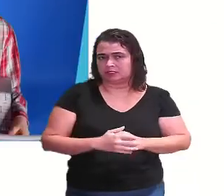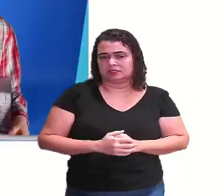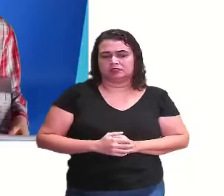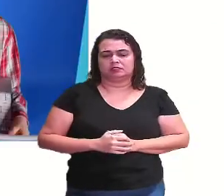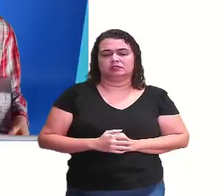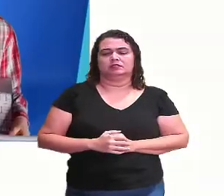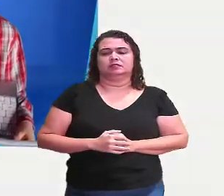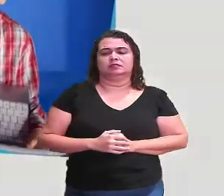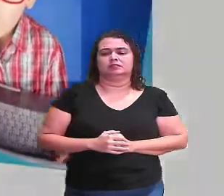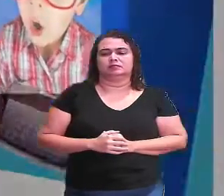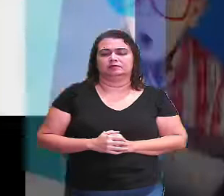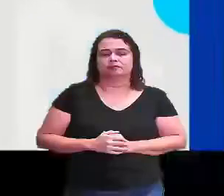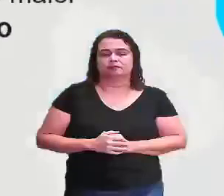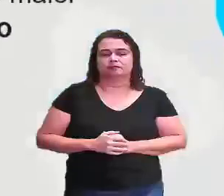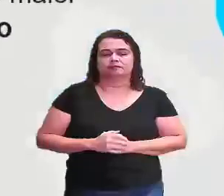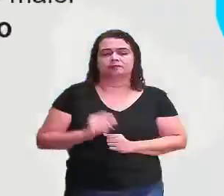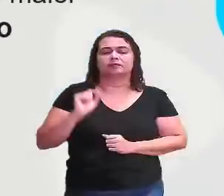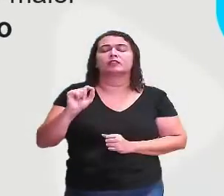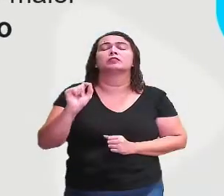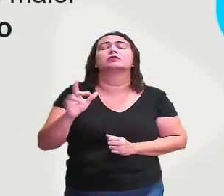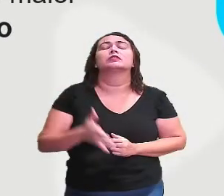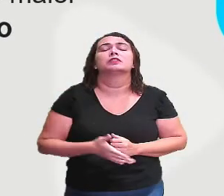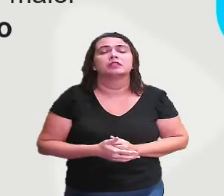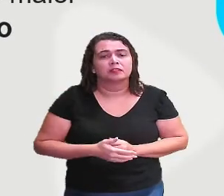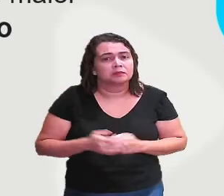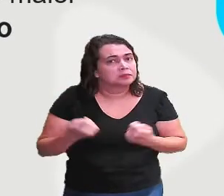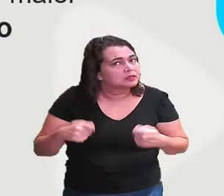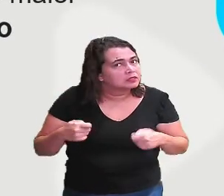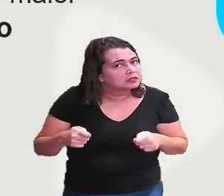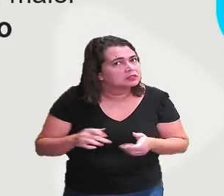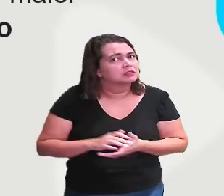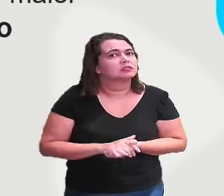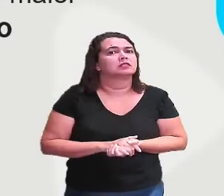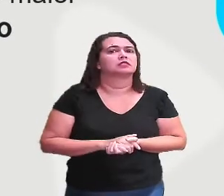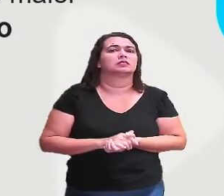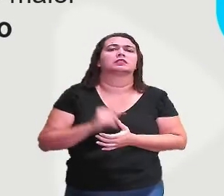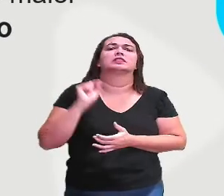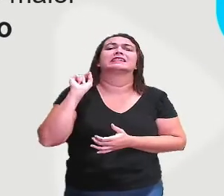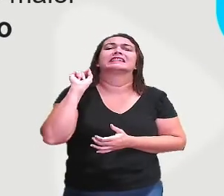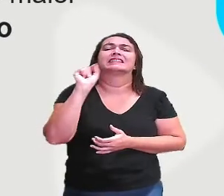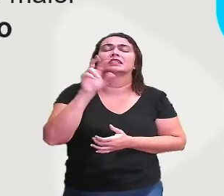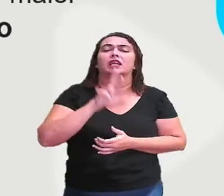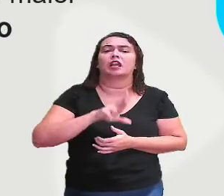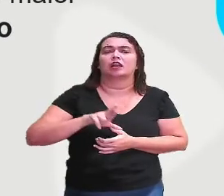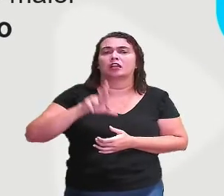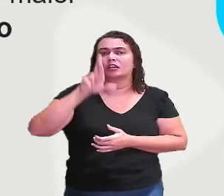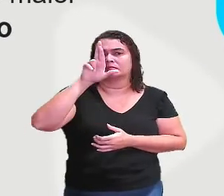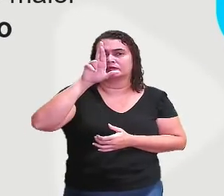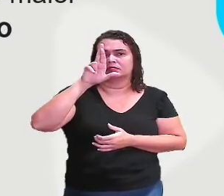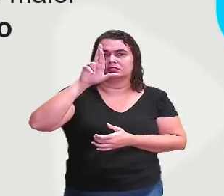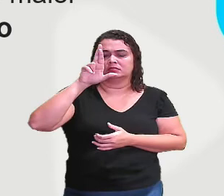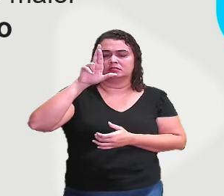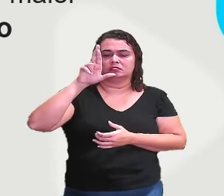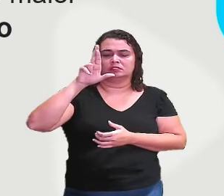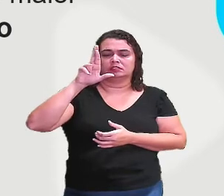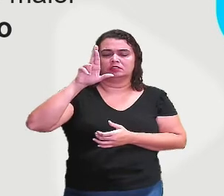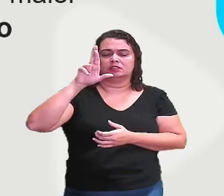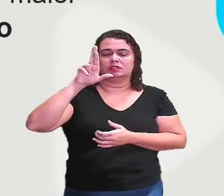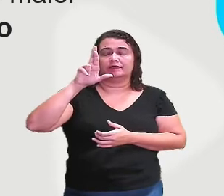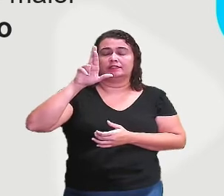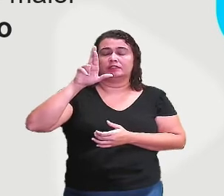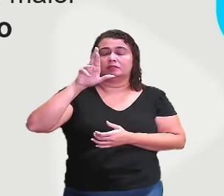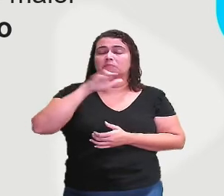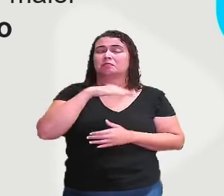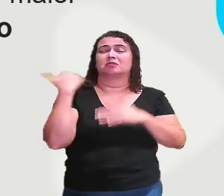dito isso, vamos saber o que a gente tanto precisa saber. Quem é o bicho responsável pelo maior número de mortes